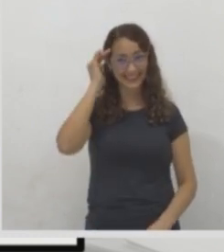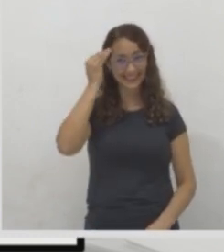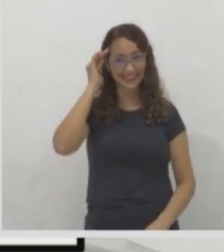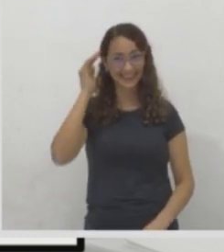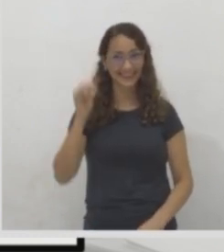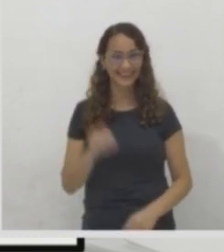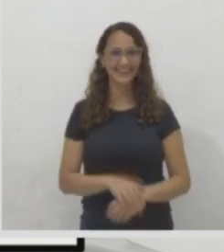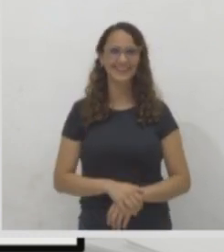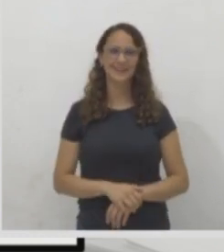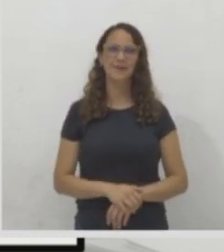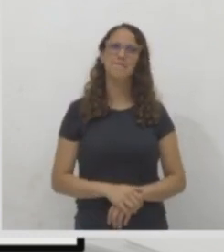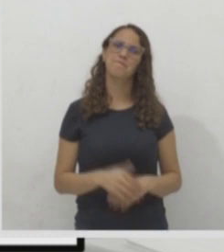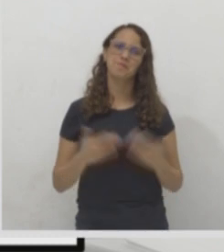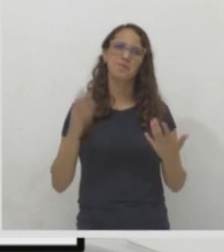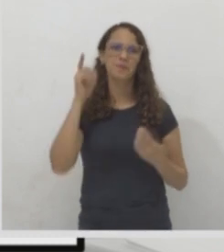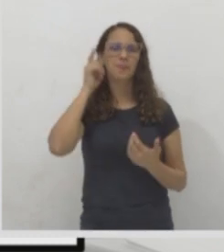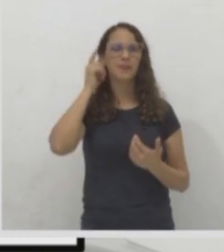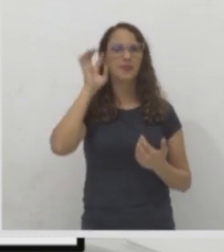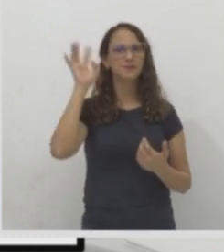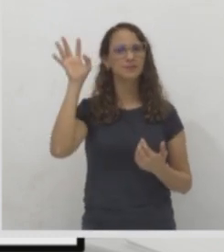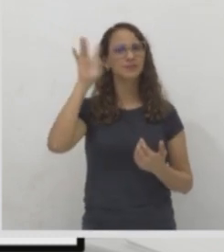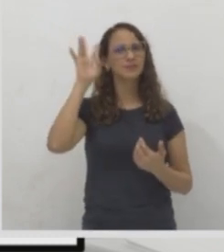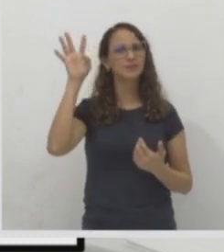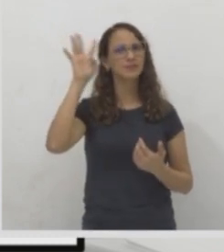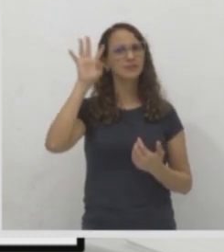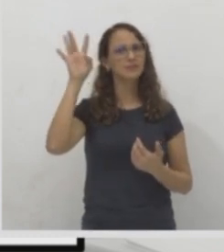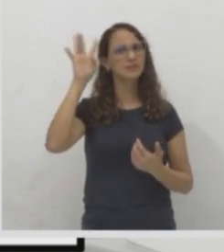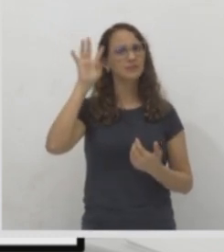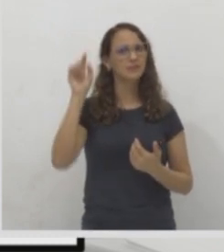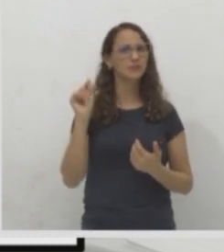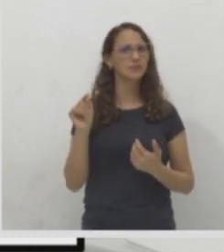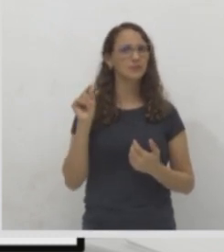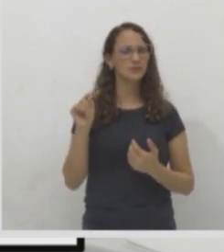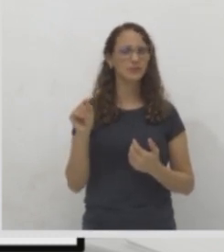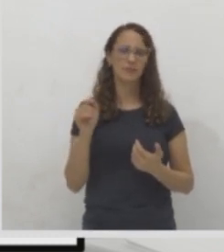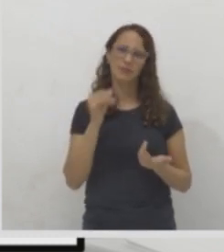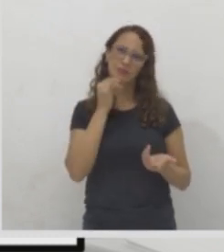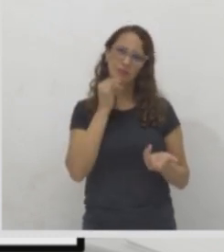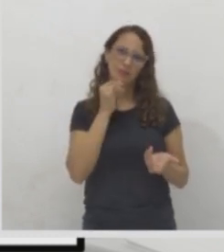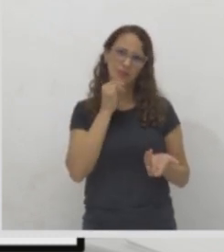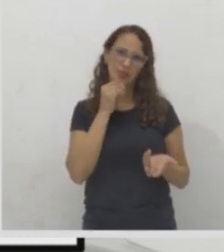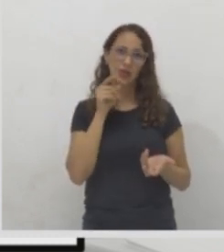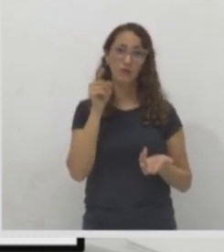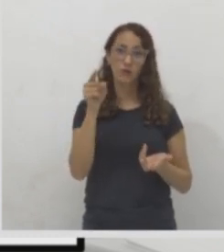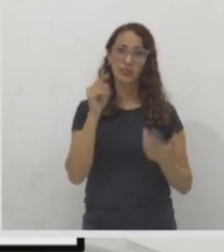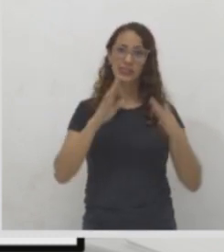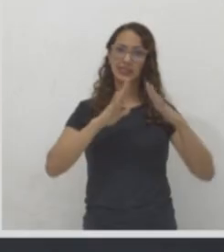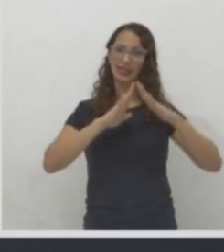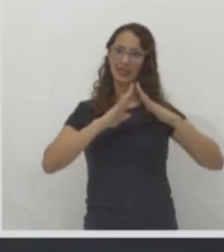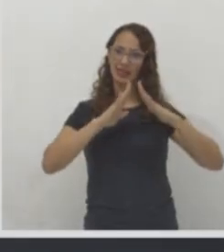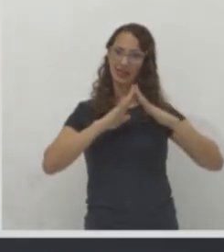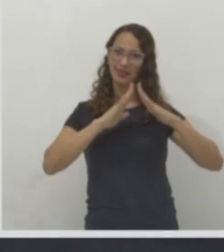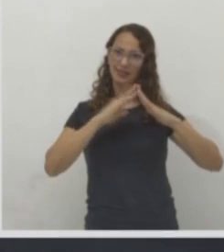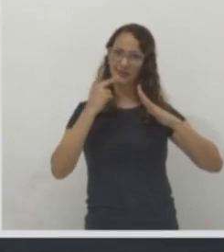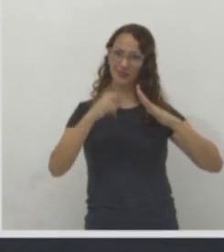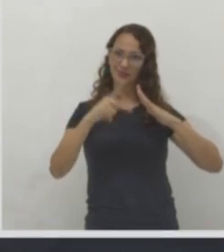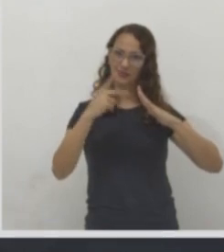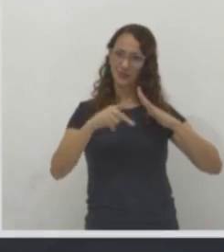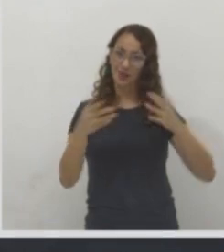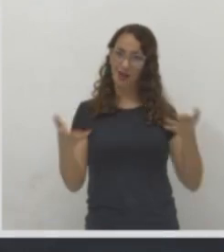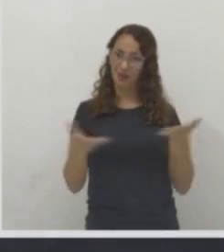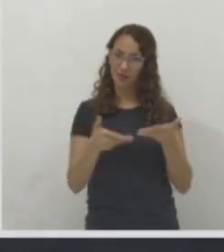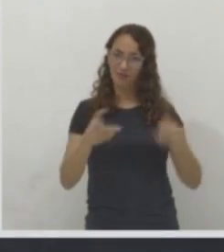Vamos pensar no seguinte, certo? Se você está na sua casa, agora,